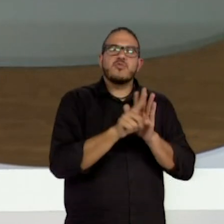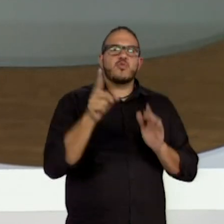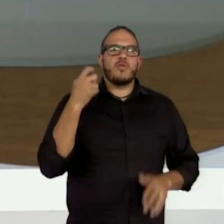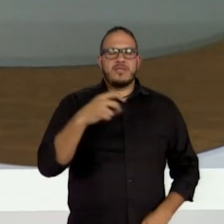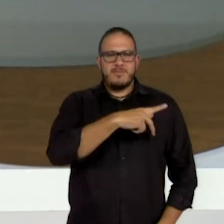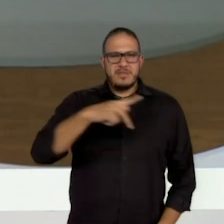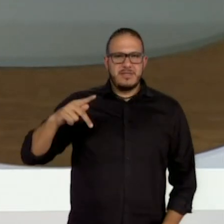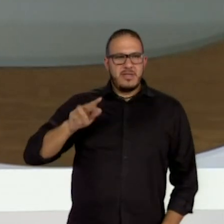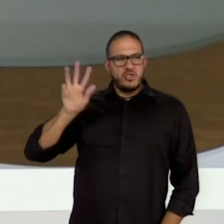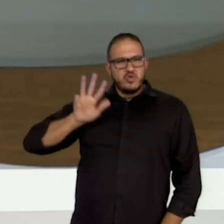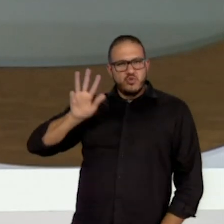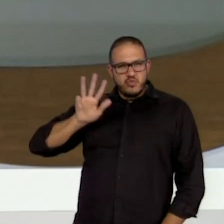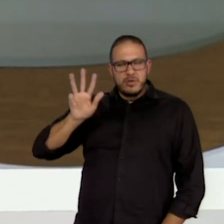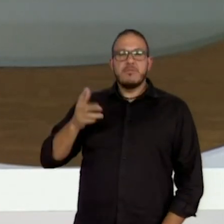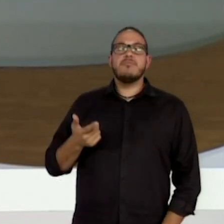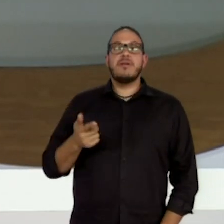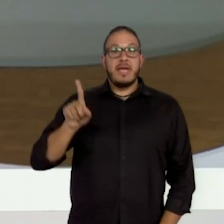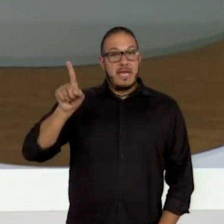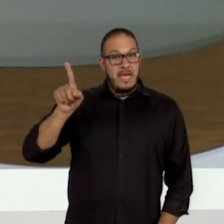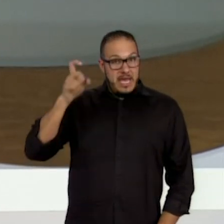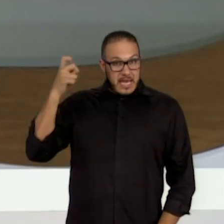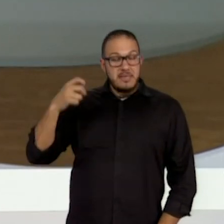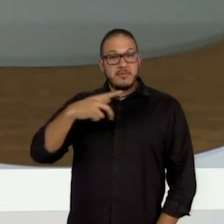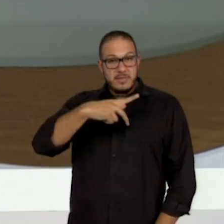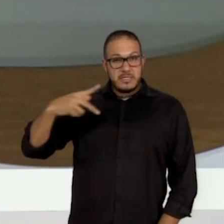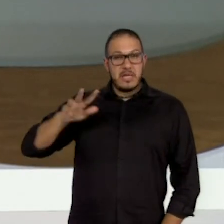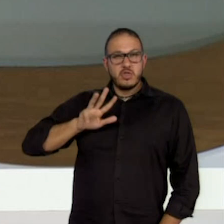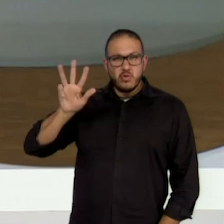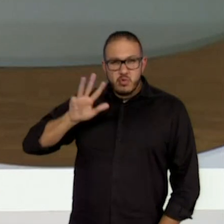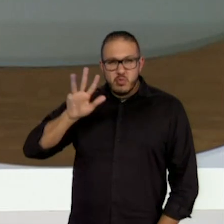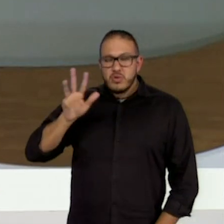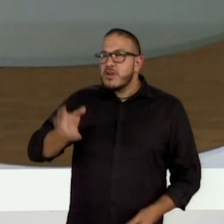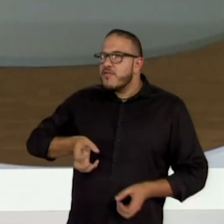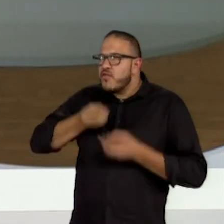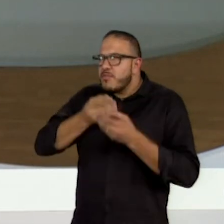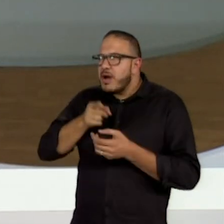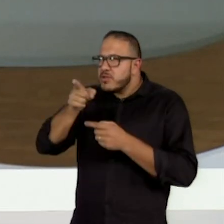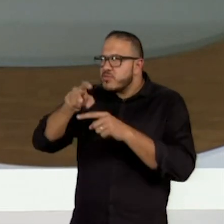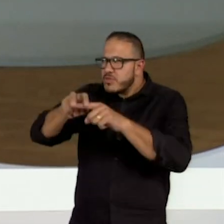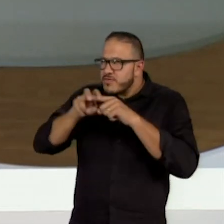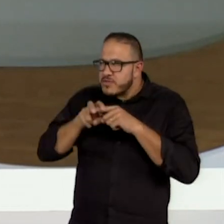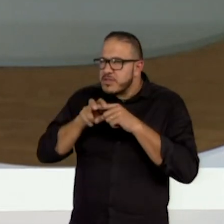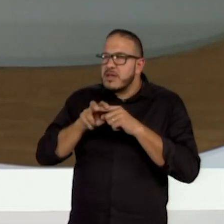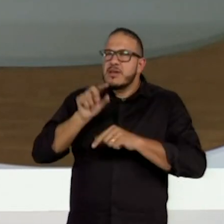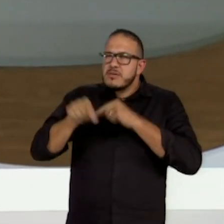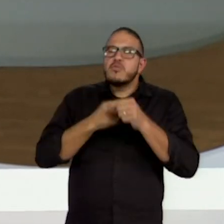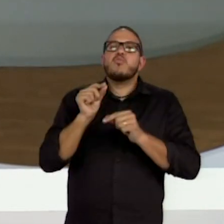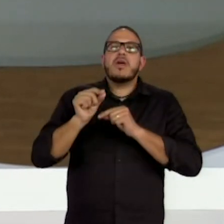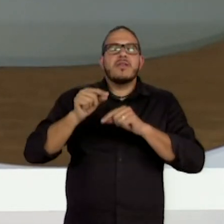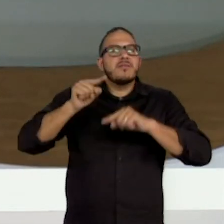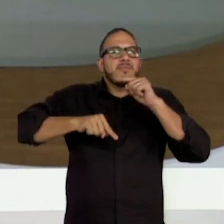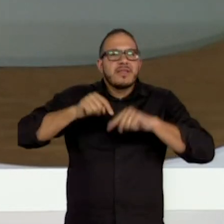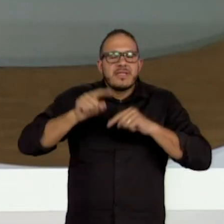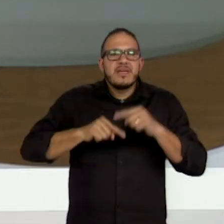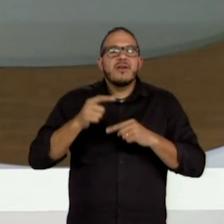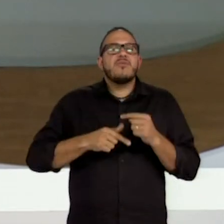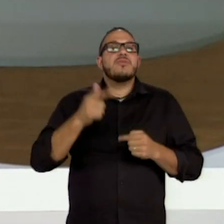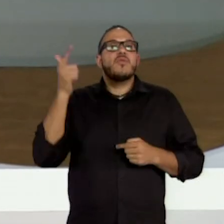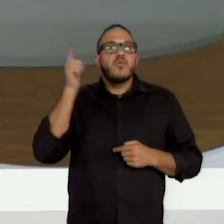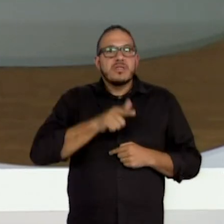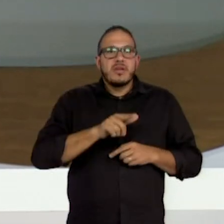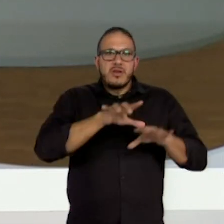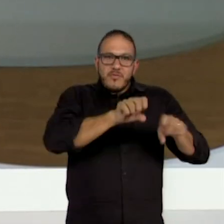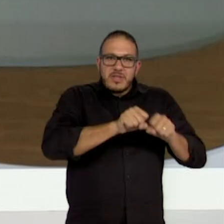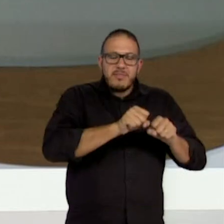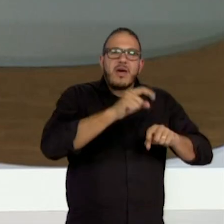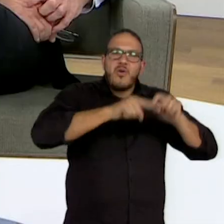Lula. O ex-presidente Lula foi informado por você em algum momento do material que havia chegado às suas